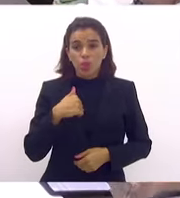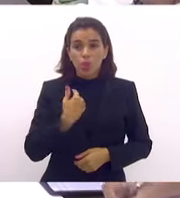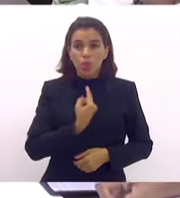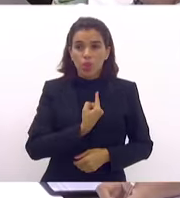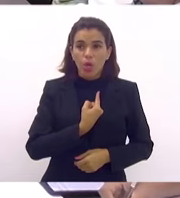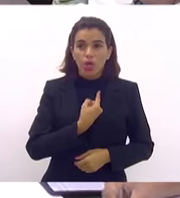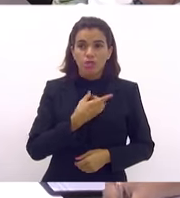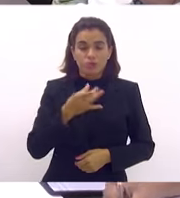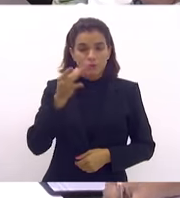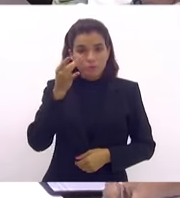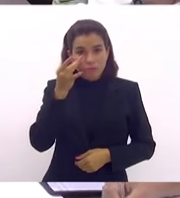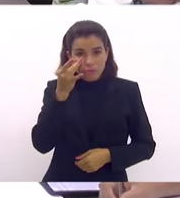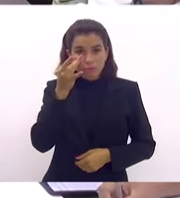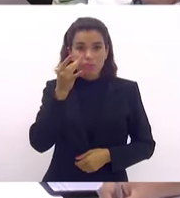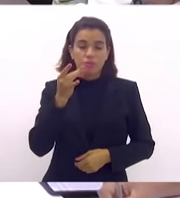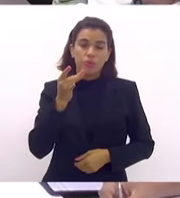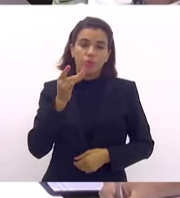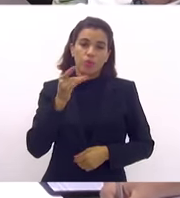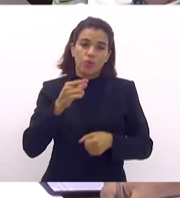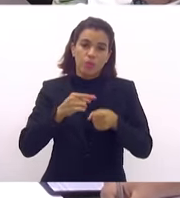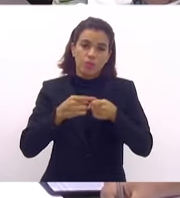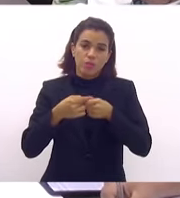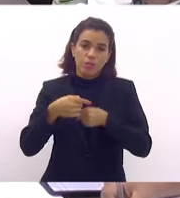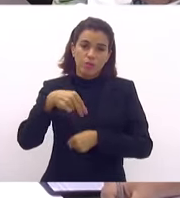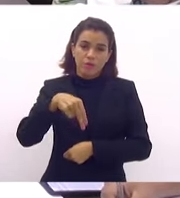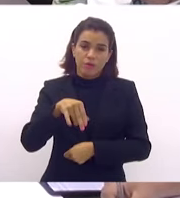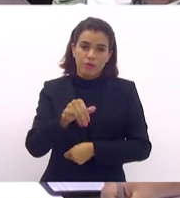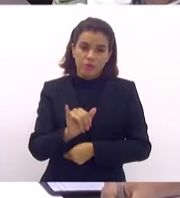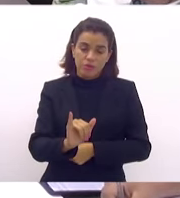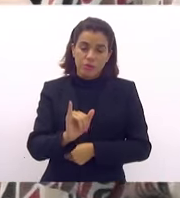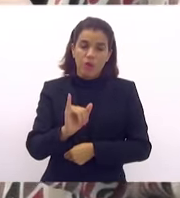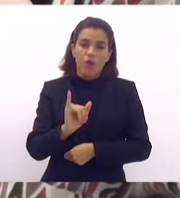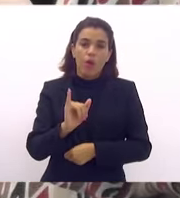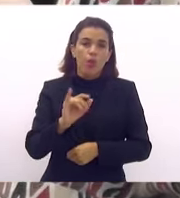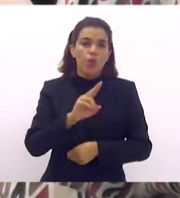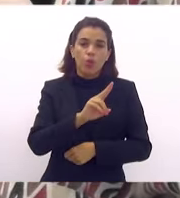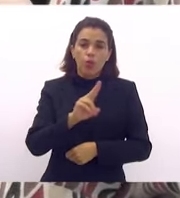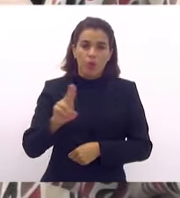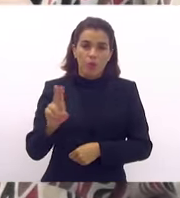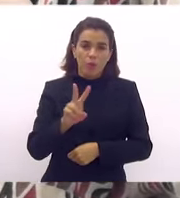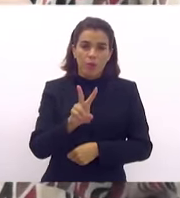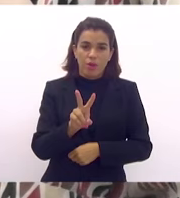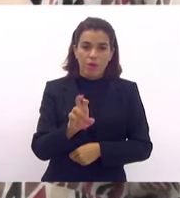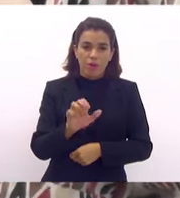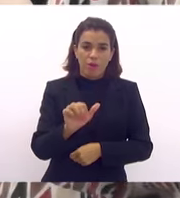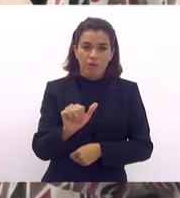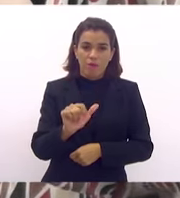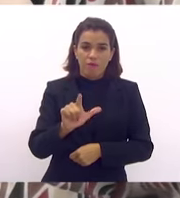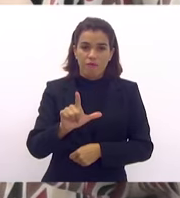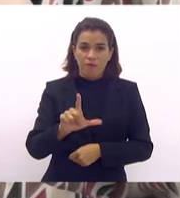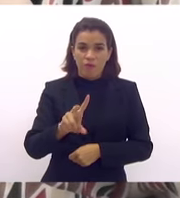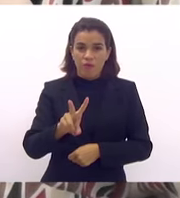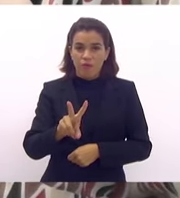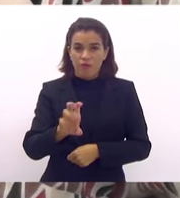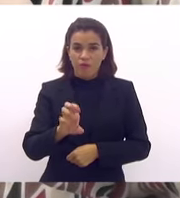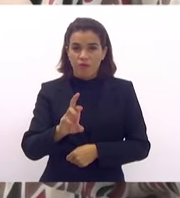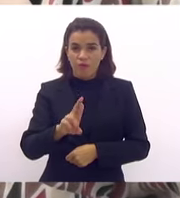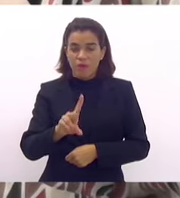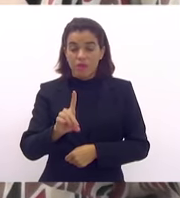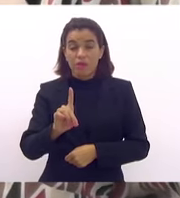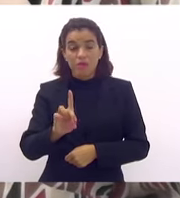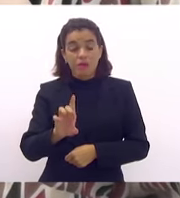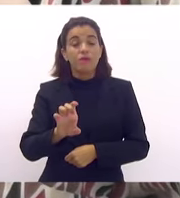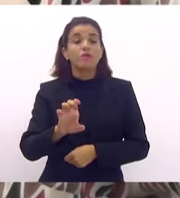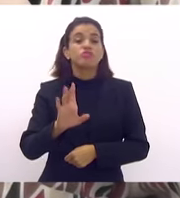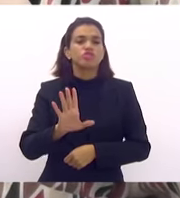prática, lá no município de Nova Iguaçu, na obra Valverde, que é uma obra do governo do Estado, do qual a licitação foi feita